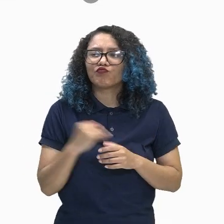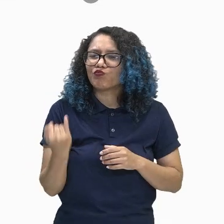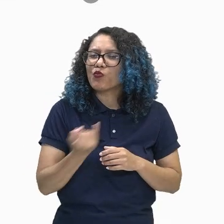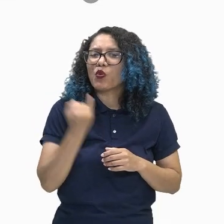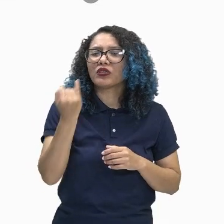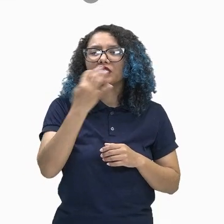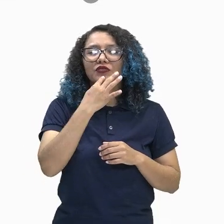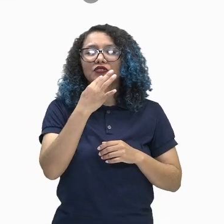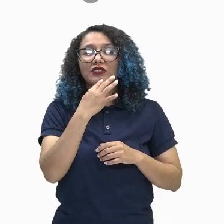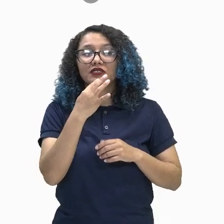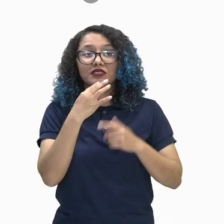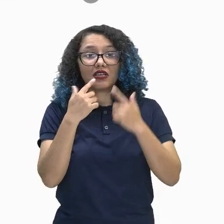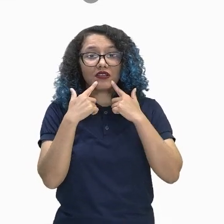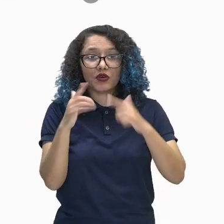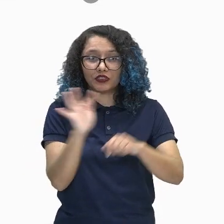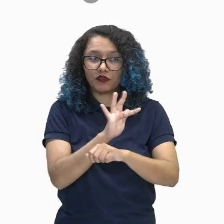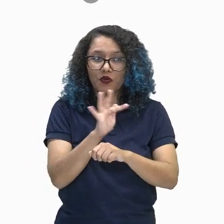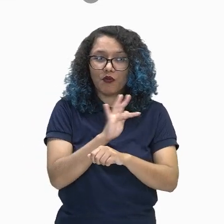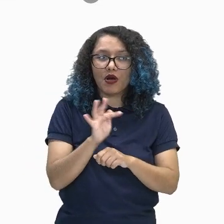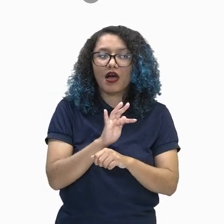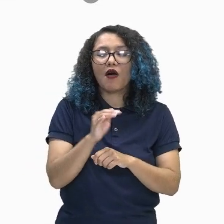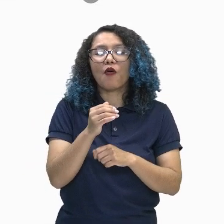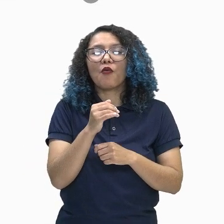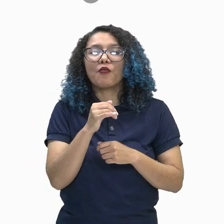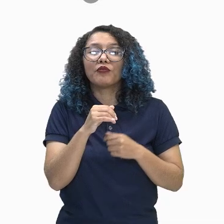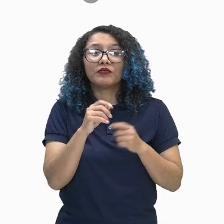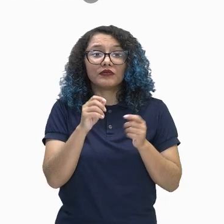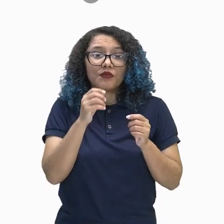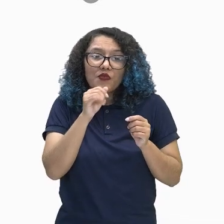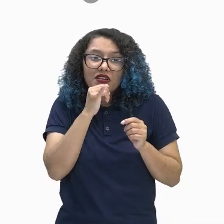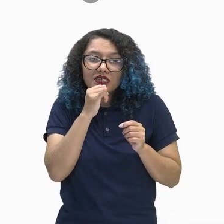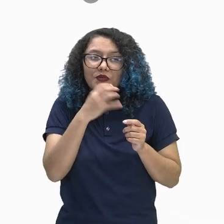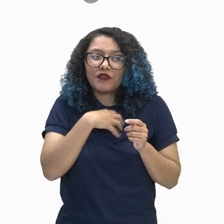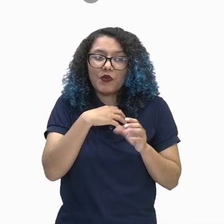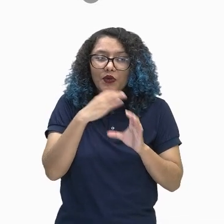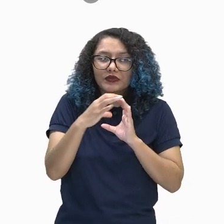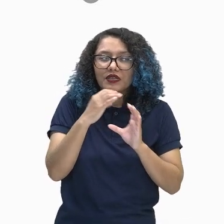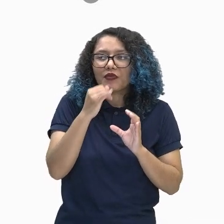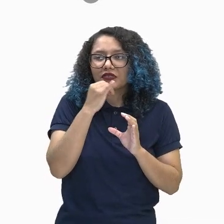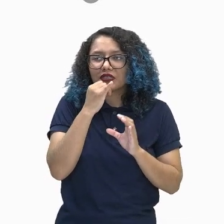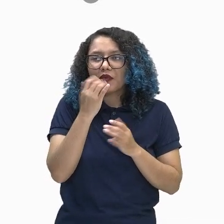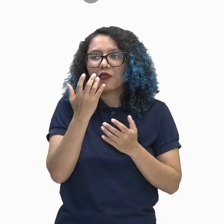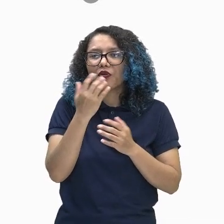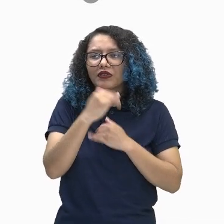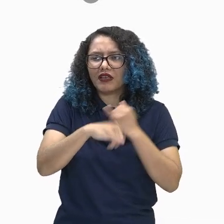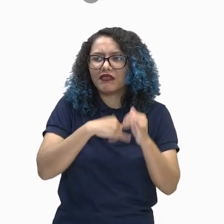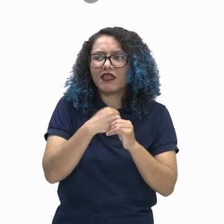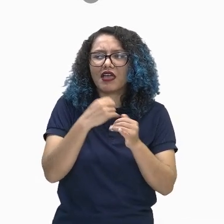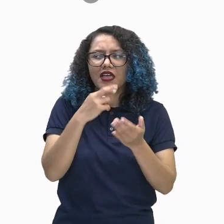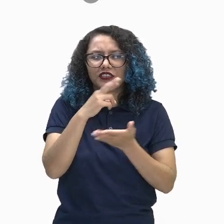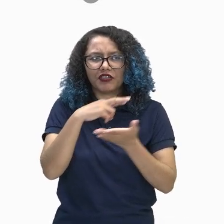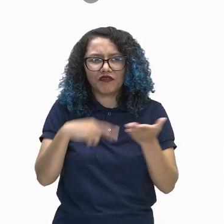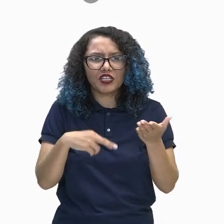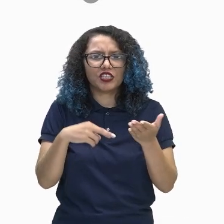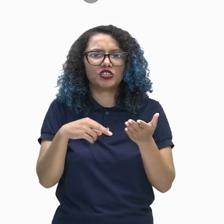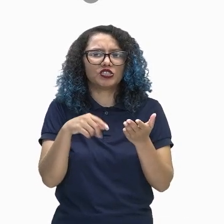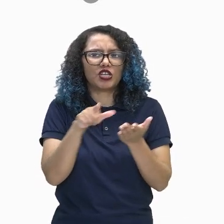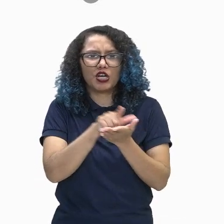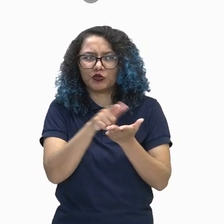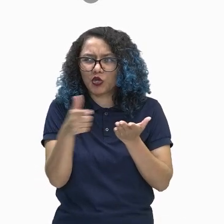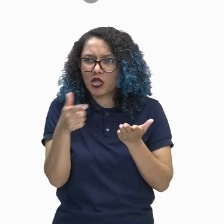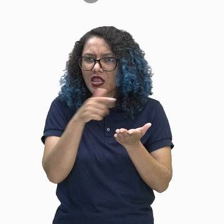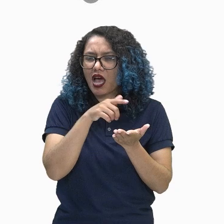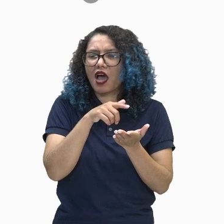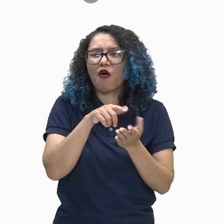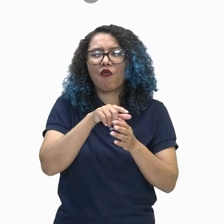meios de comunicação, que eu acabei de falar para vocês. A internet, as revistas, os jornais, né, os jornais impressos, os jornais que estão